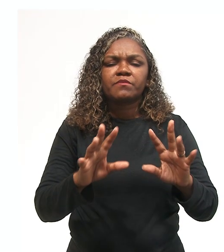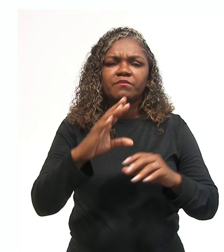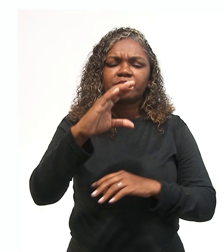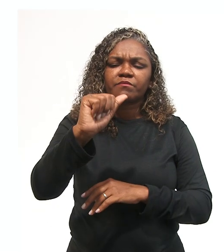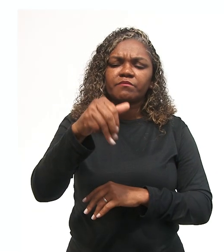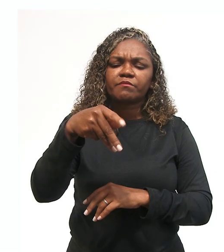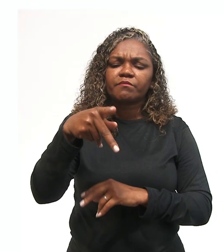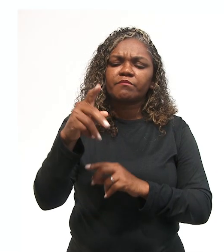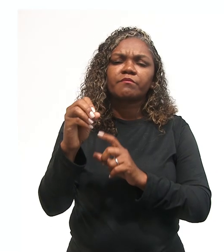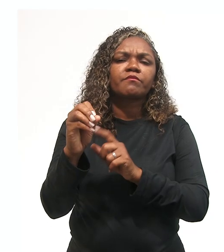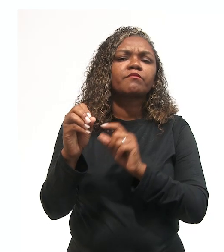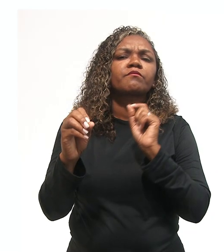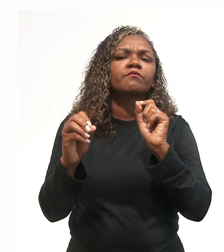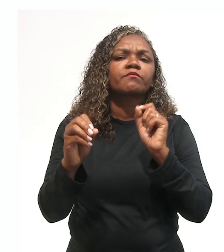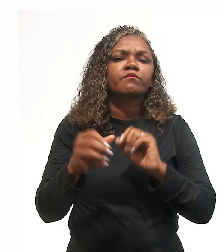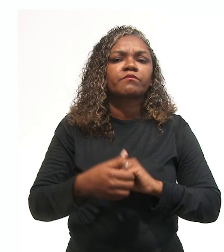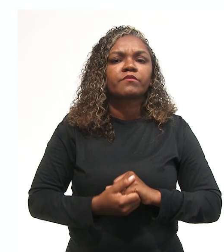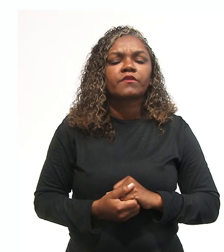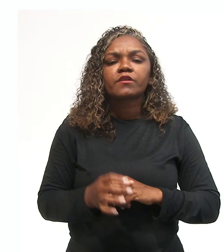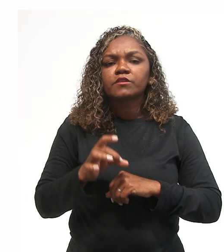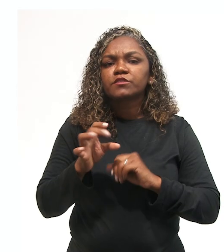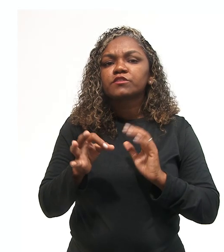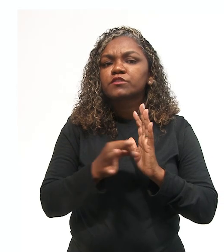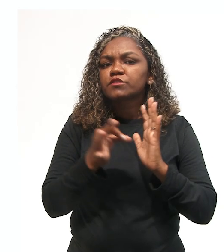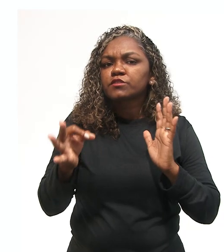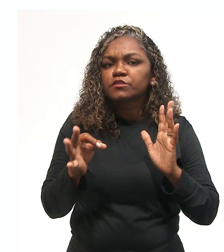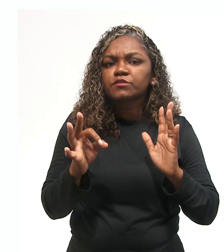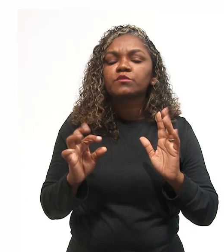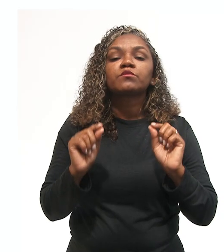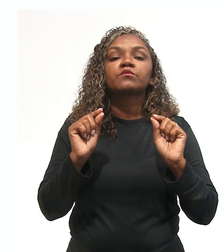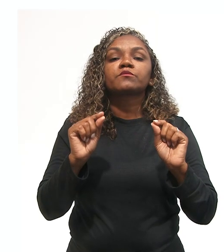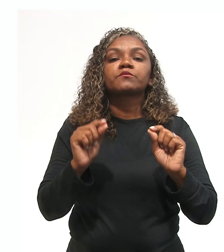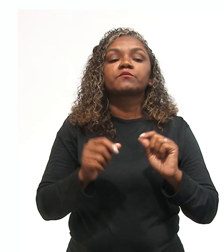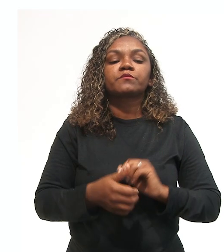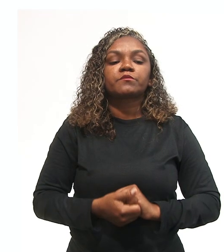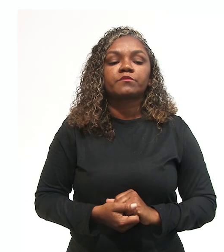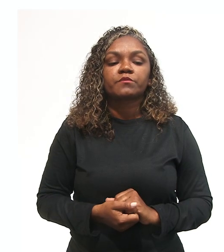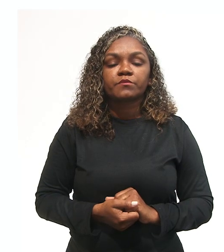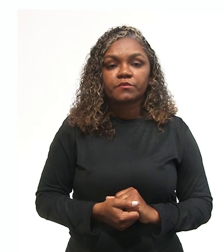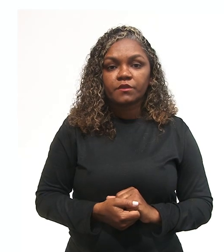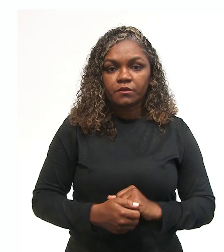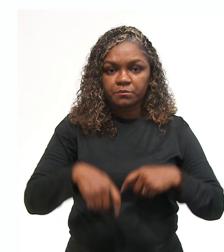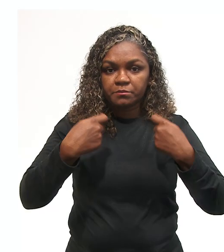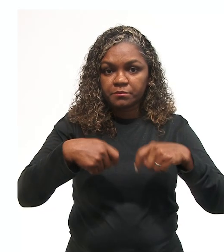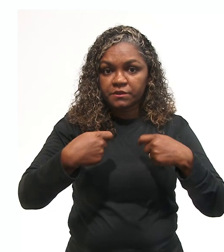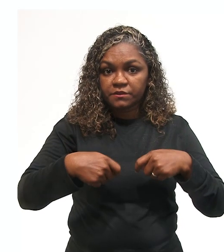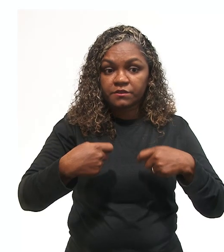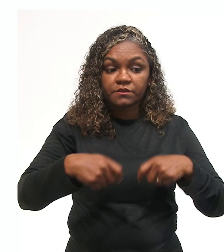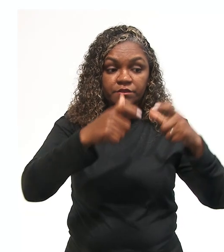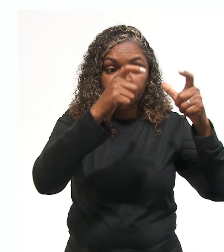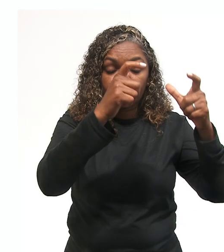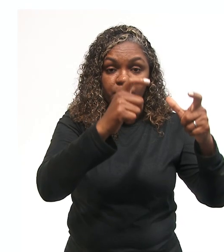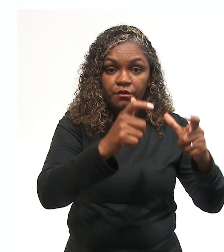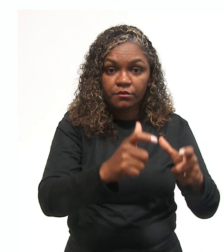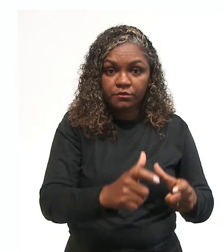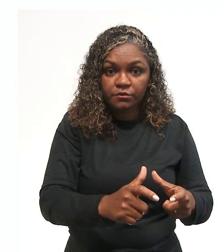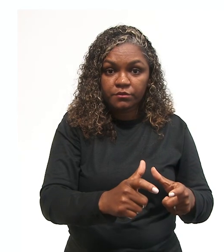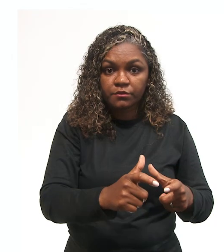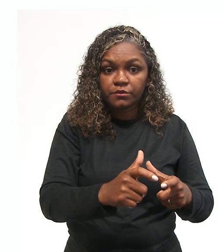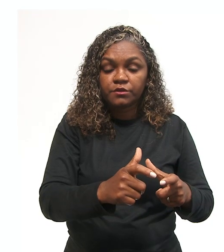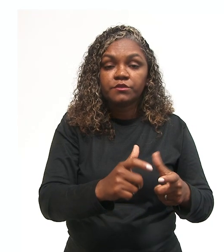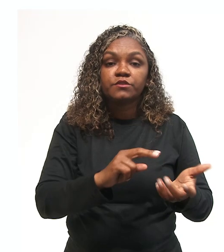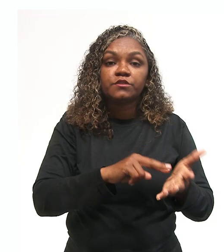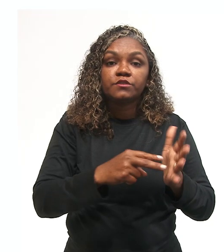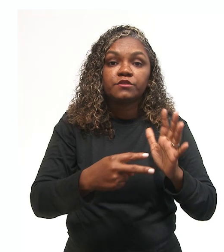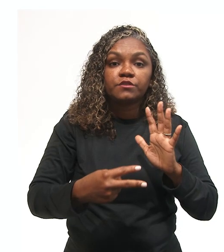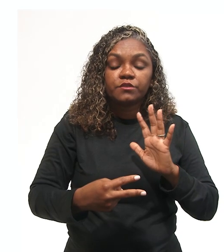de interesse, a sugestão para essa definição temática é que seja um tema que esteja também